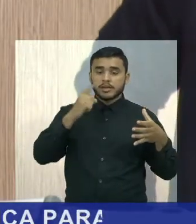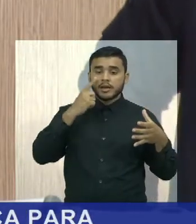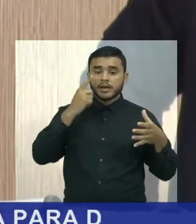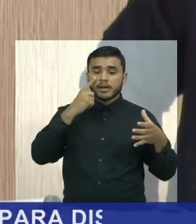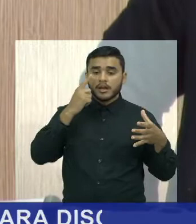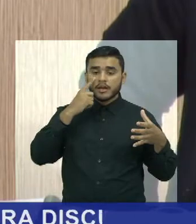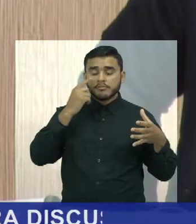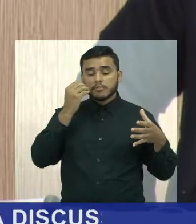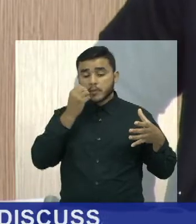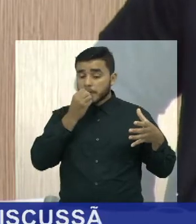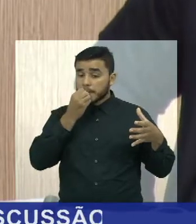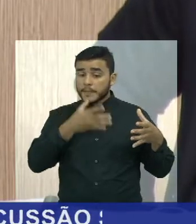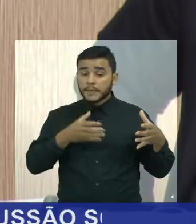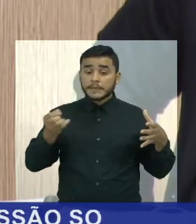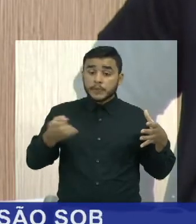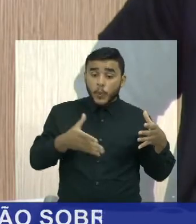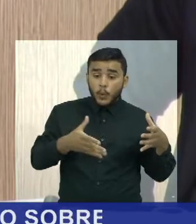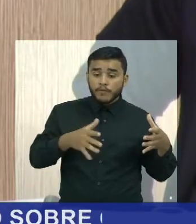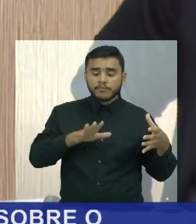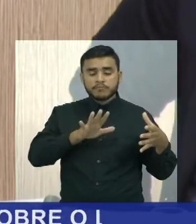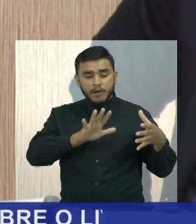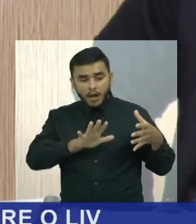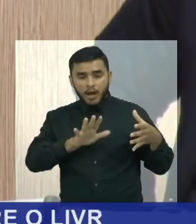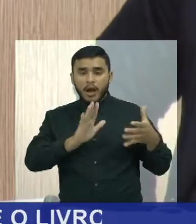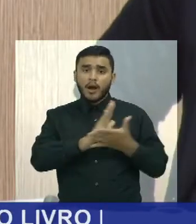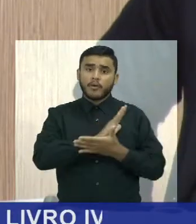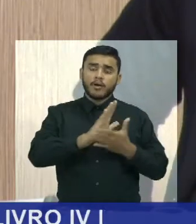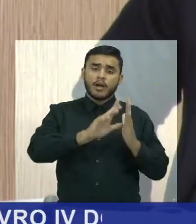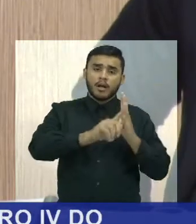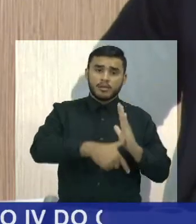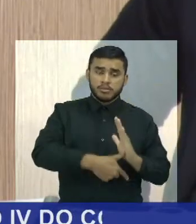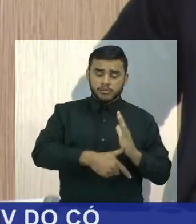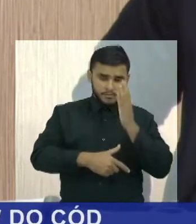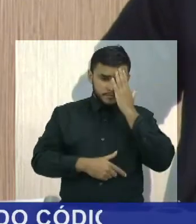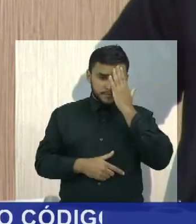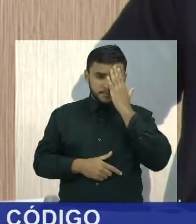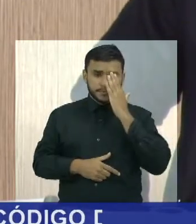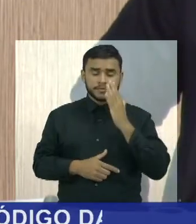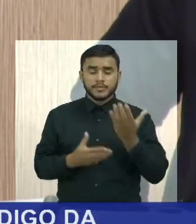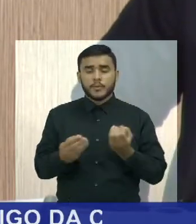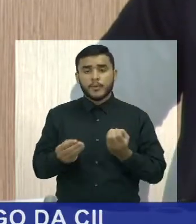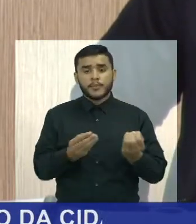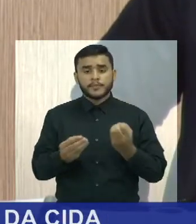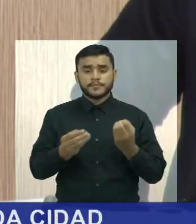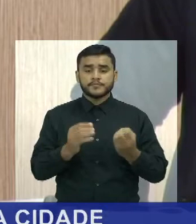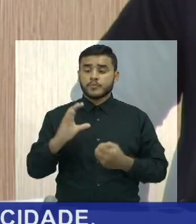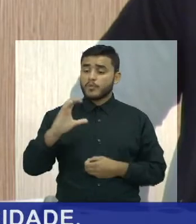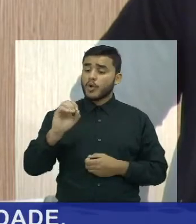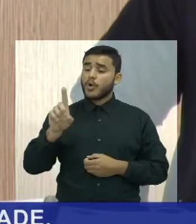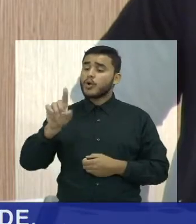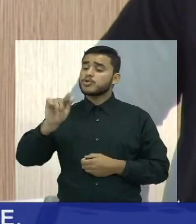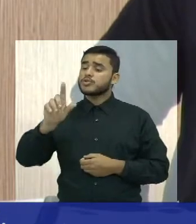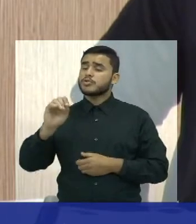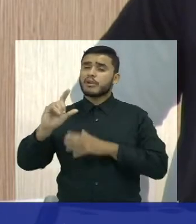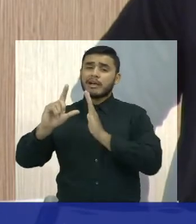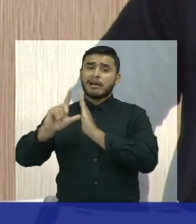de atualizar o que pode vir a estar desatualizado no Código, é de monitorar